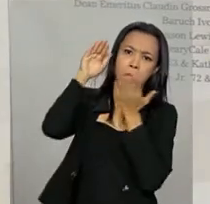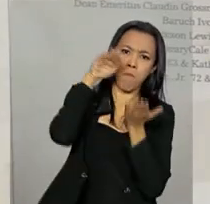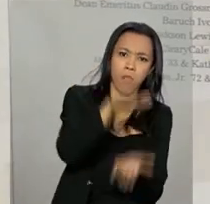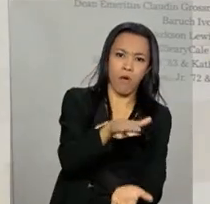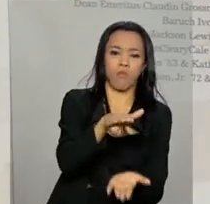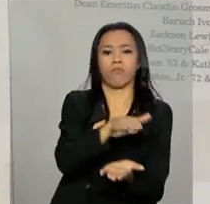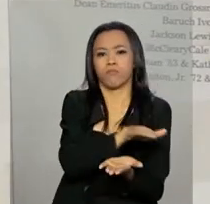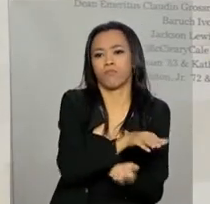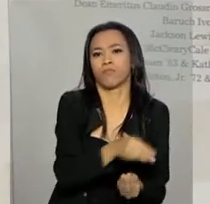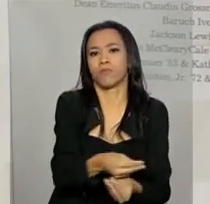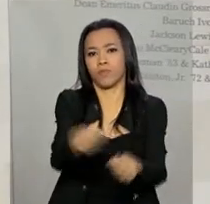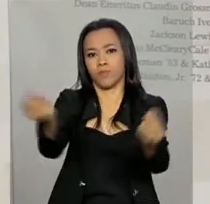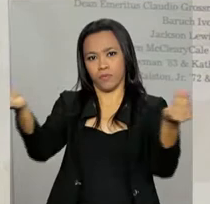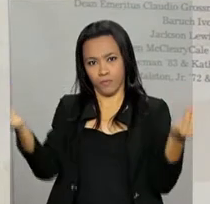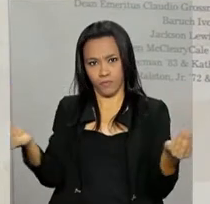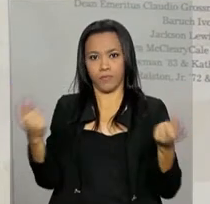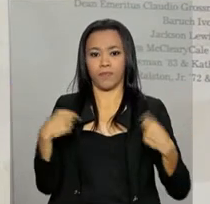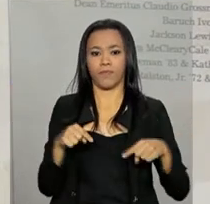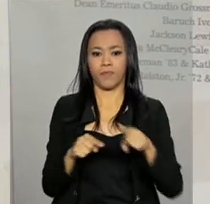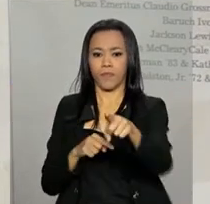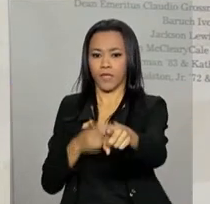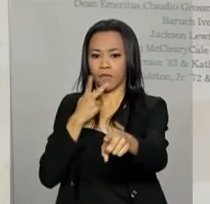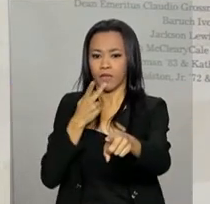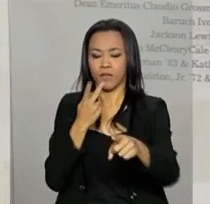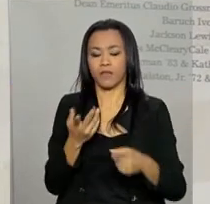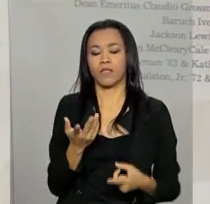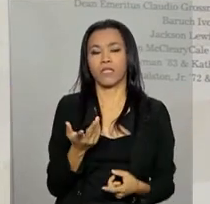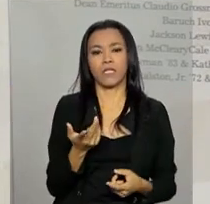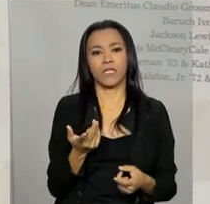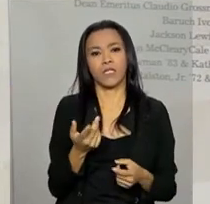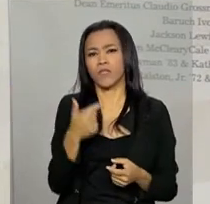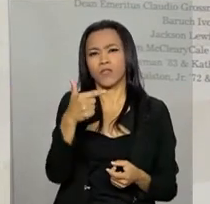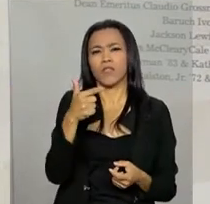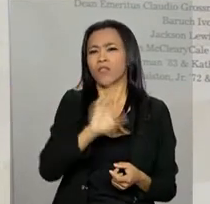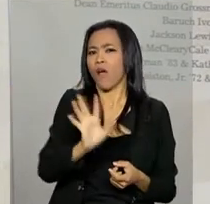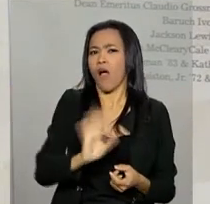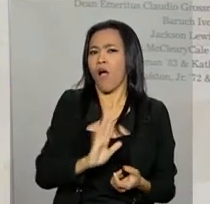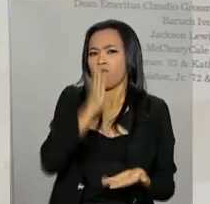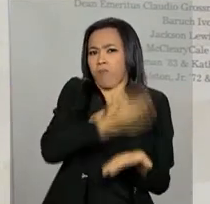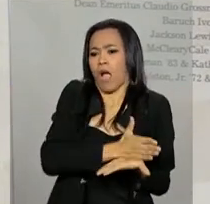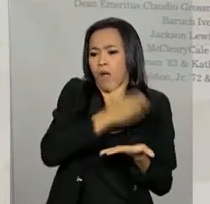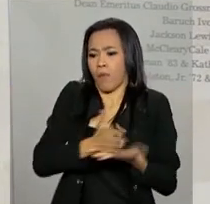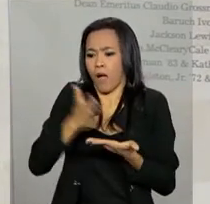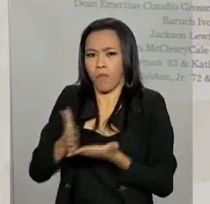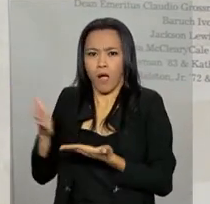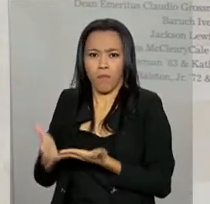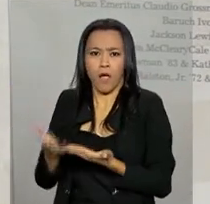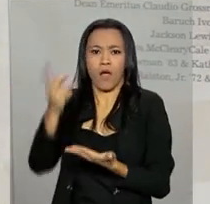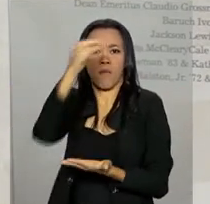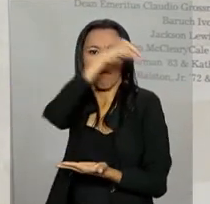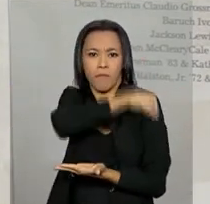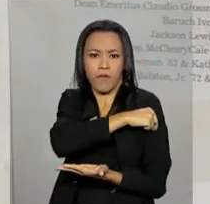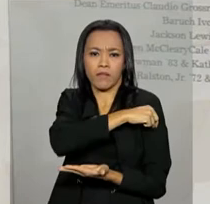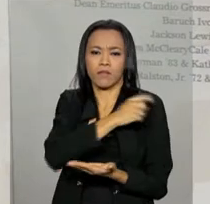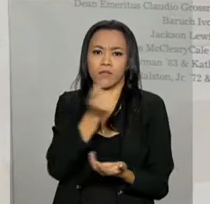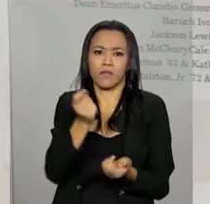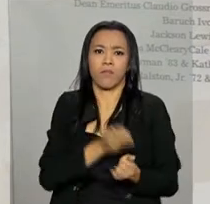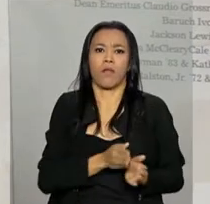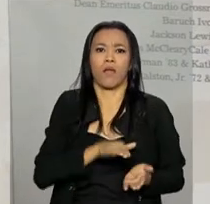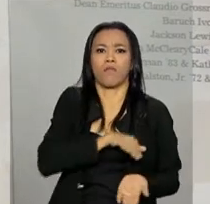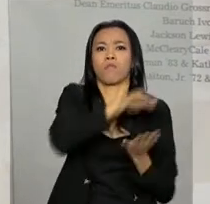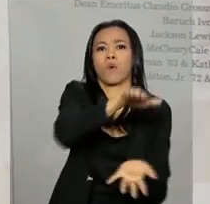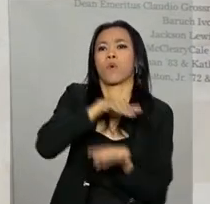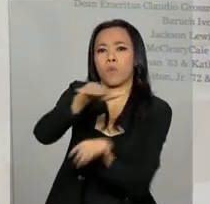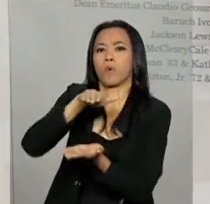não haverá por enquanto a recomendação do relacionamento nós temos condições de manter o bloqueio das cidades onde